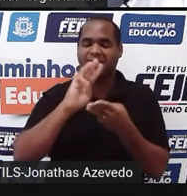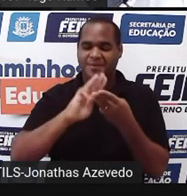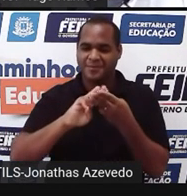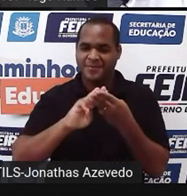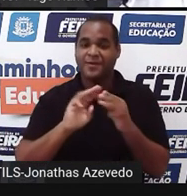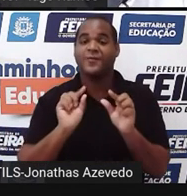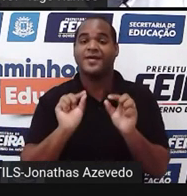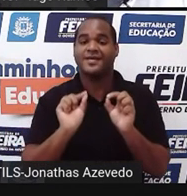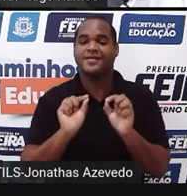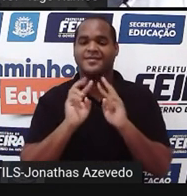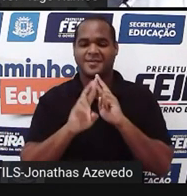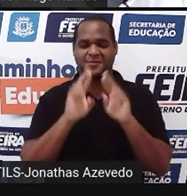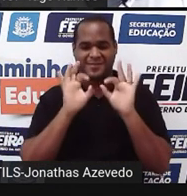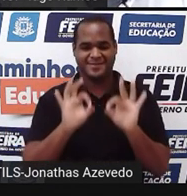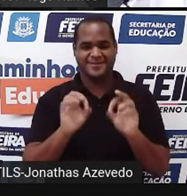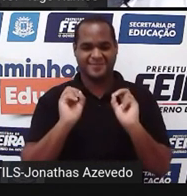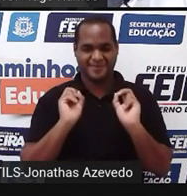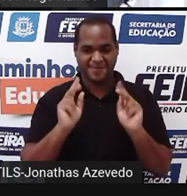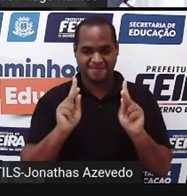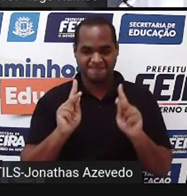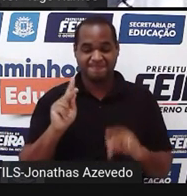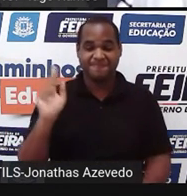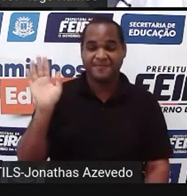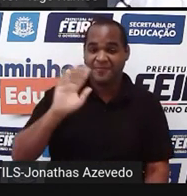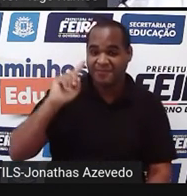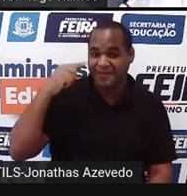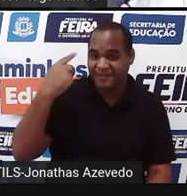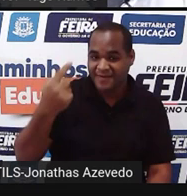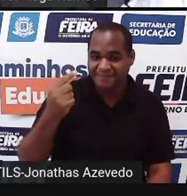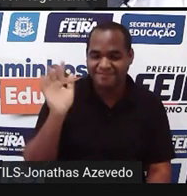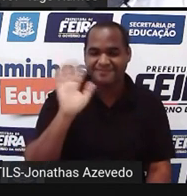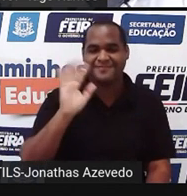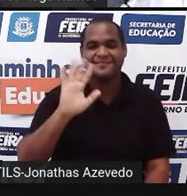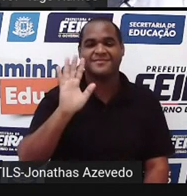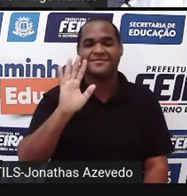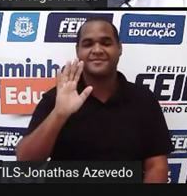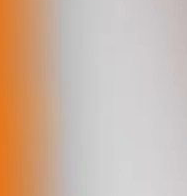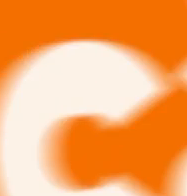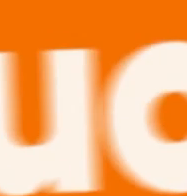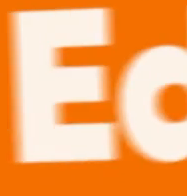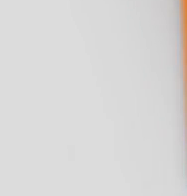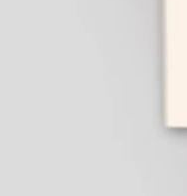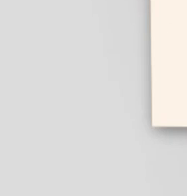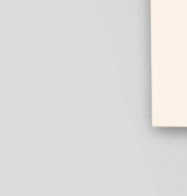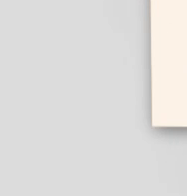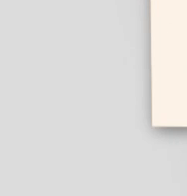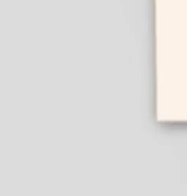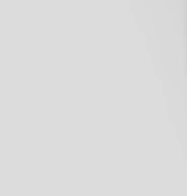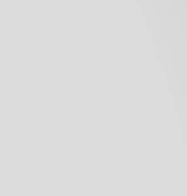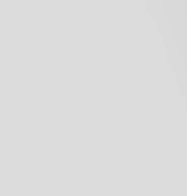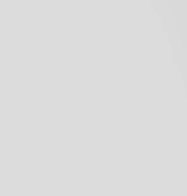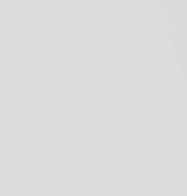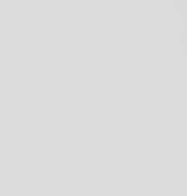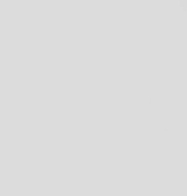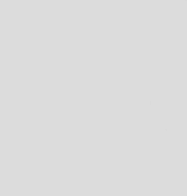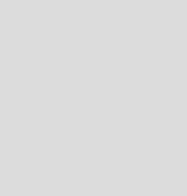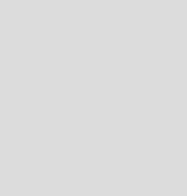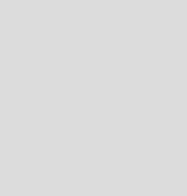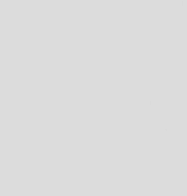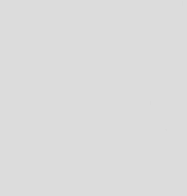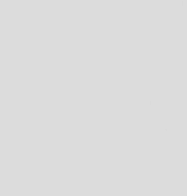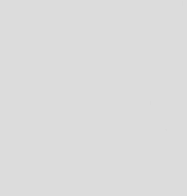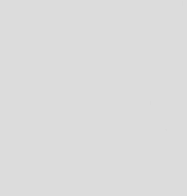matemática é solução Até logo bye bye E aí